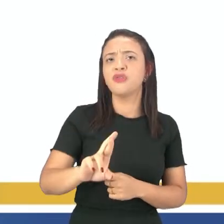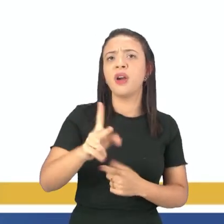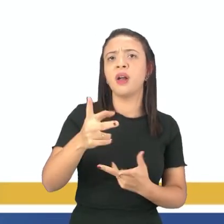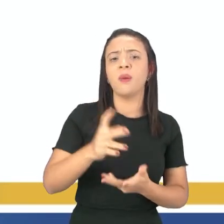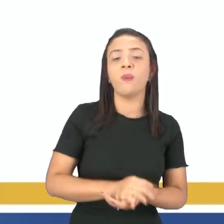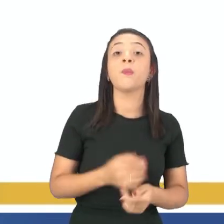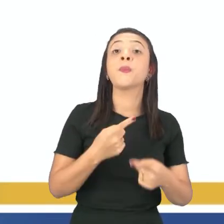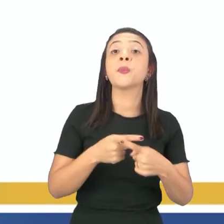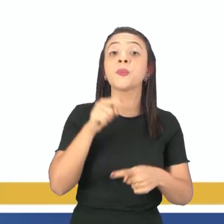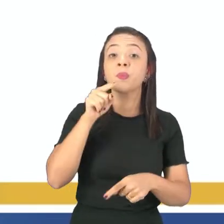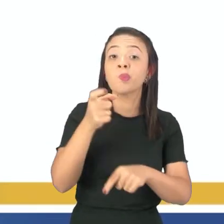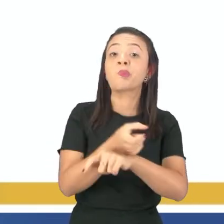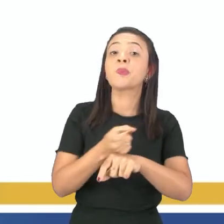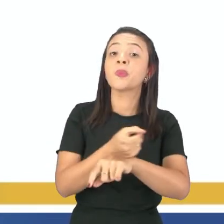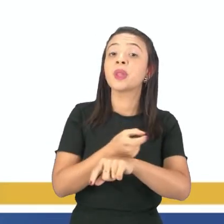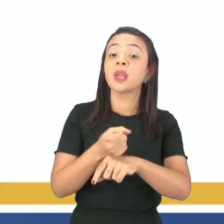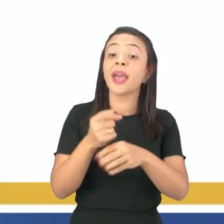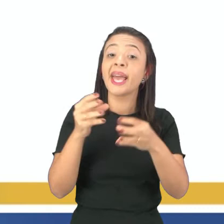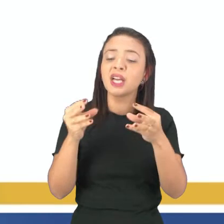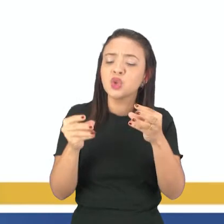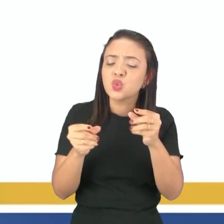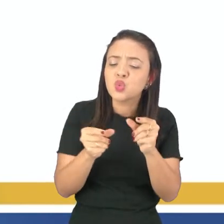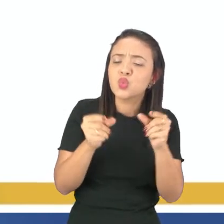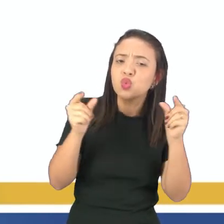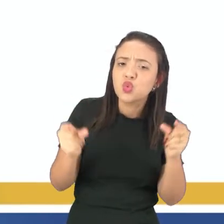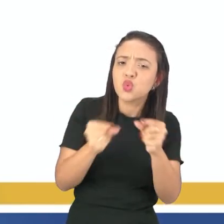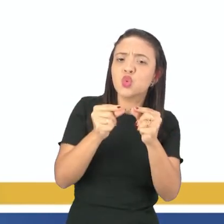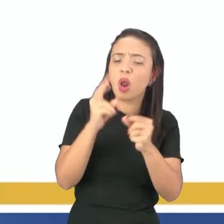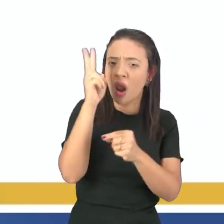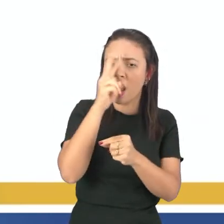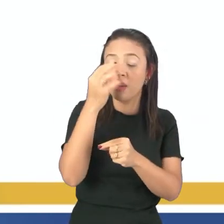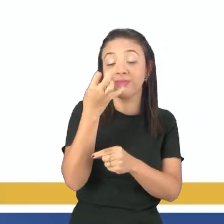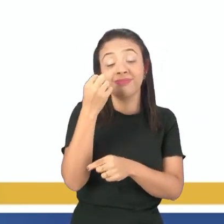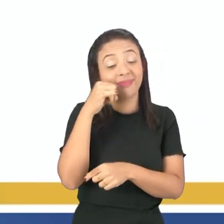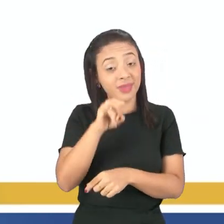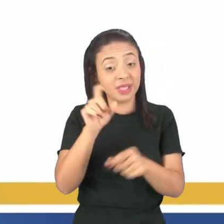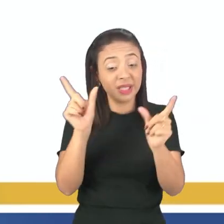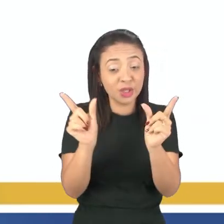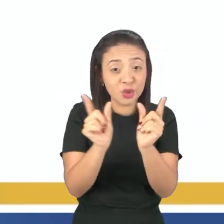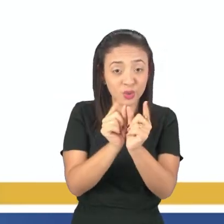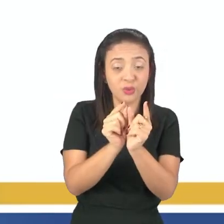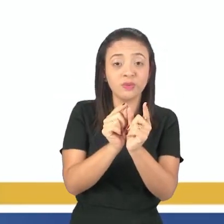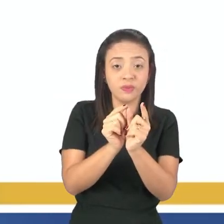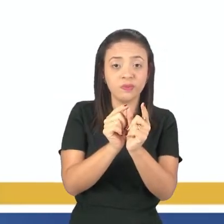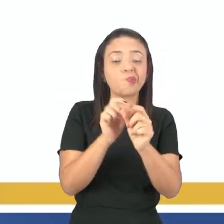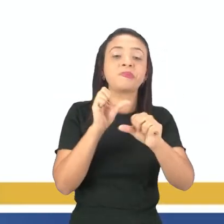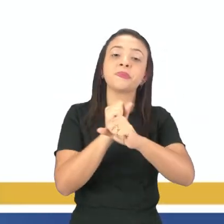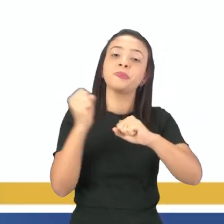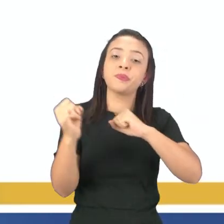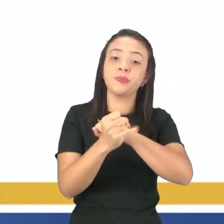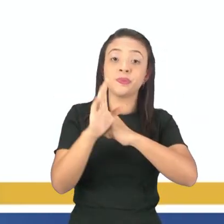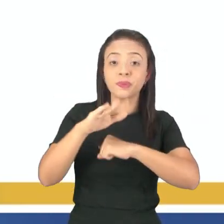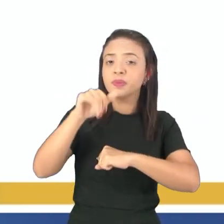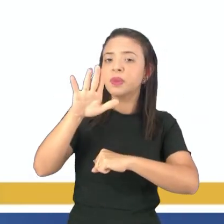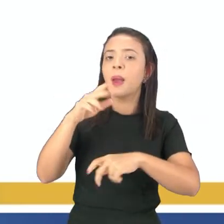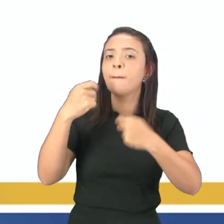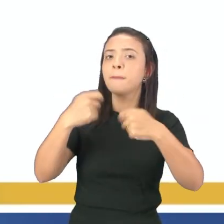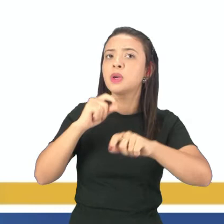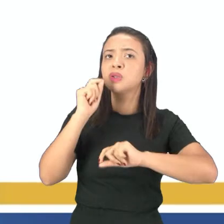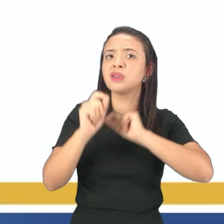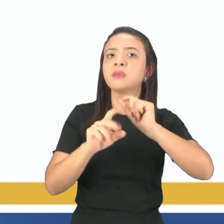Porque esse adjetivo é curto, lembra? E para adjetivos curtos, na forma superlativa, nós precisamos colocar